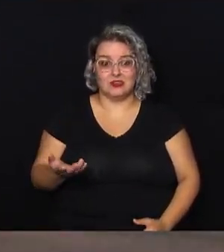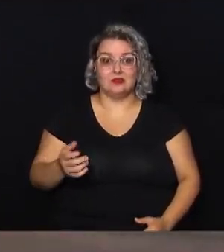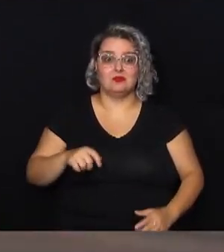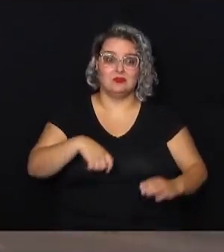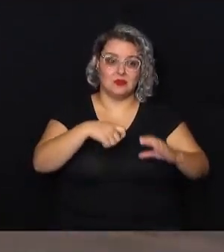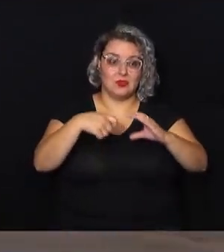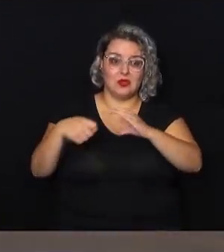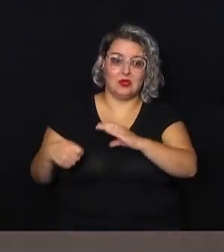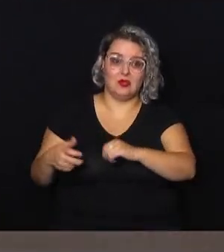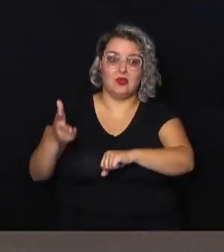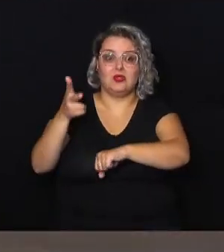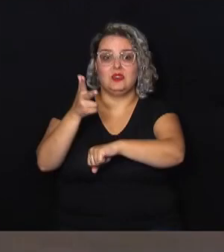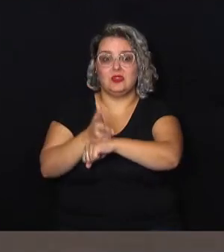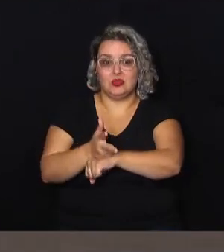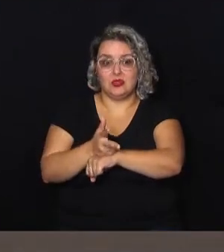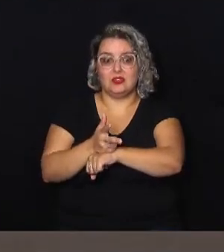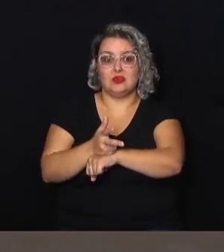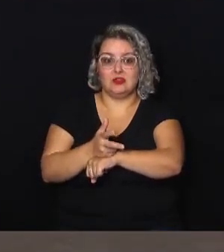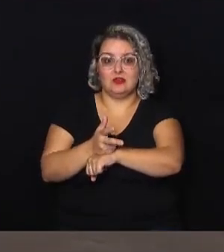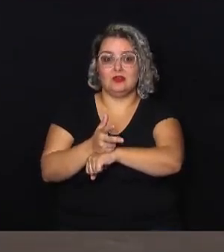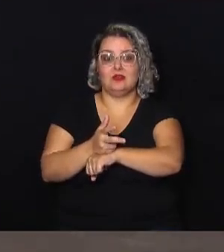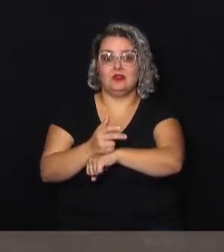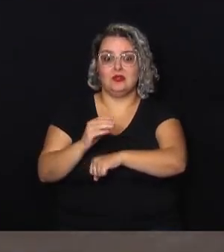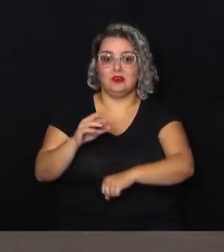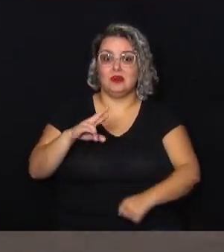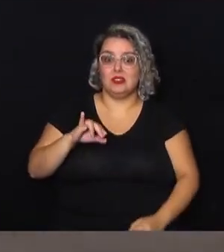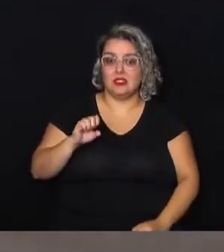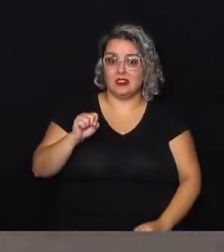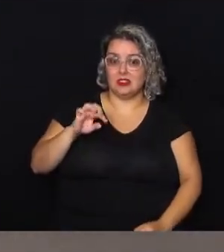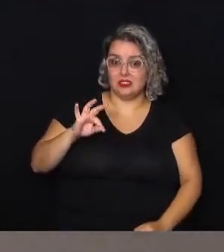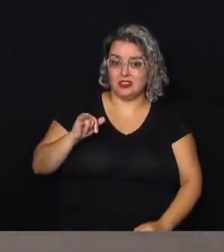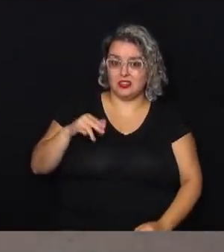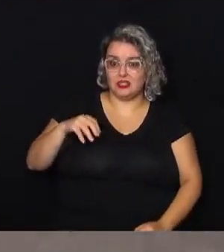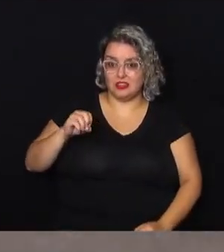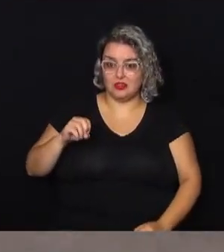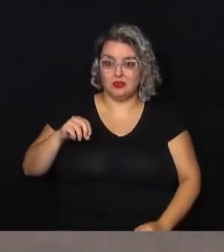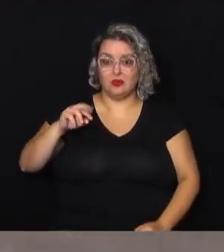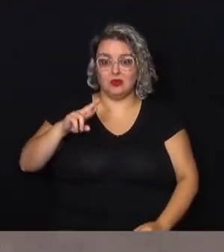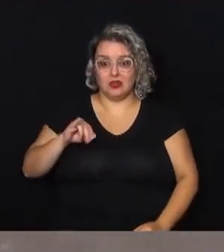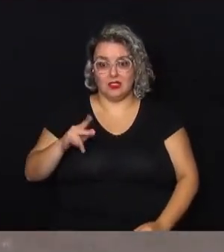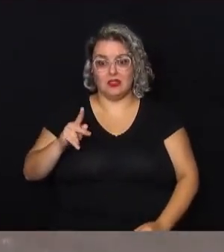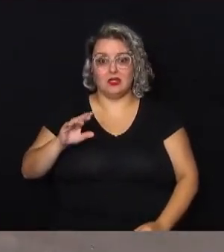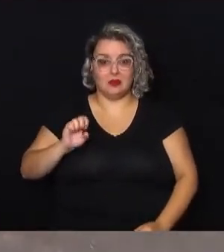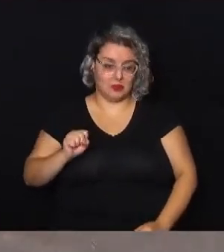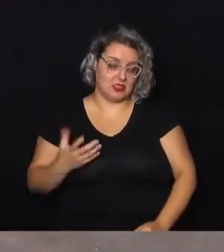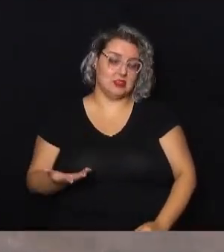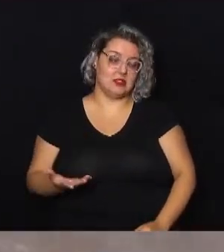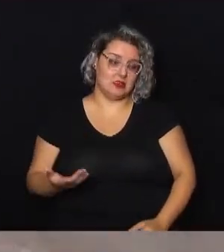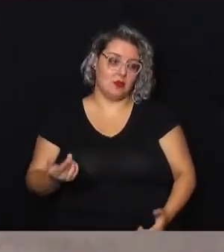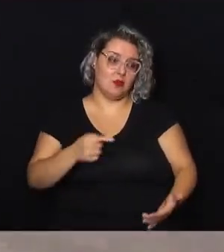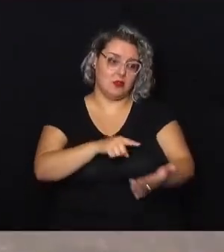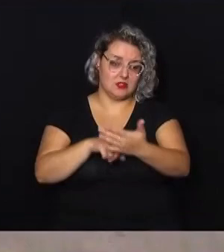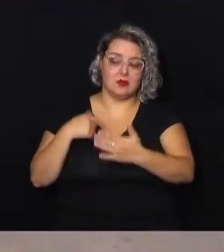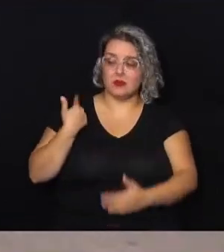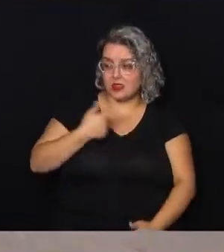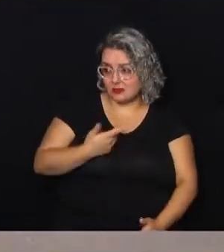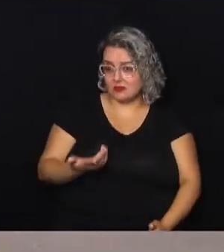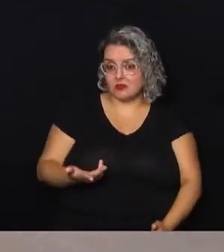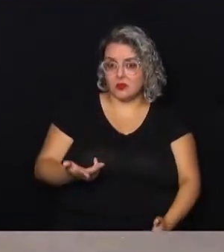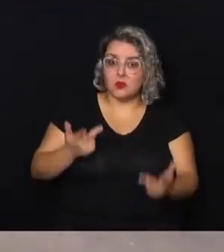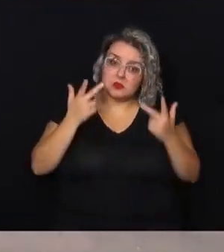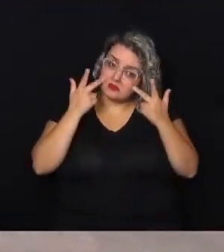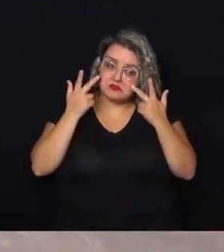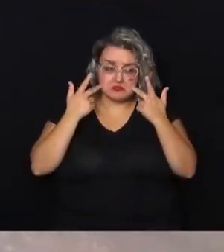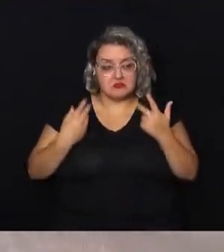né? O nosso repórter cinematográfico Cristiano Rivas está mostrando para a gente. Quer dizer, por enquanto, está tranquilo. Estamos